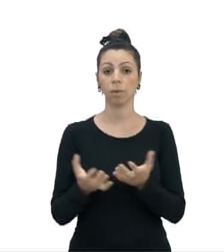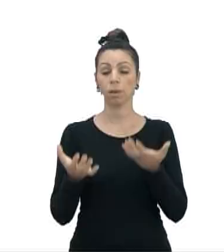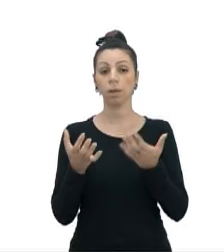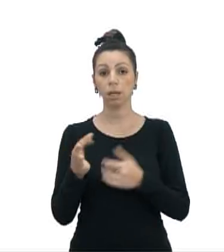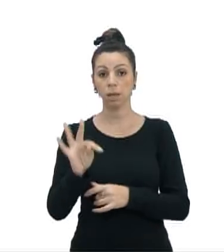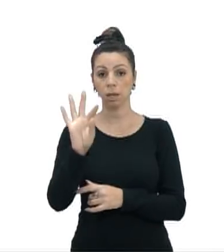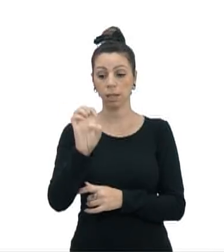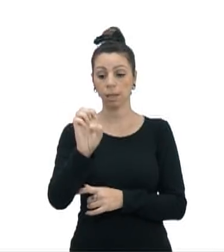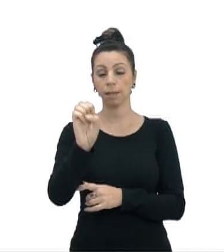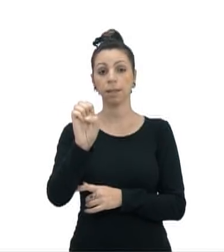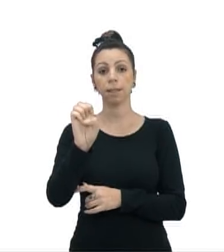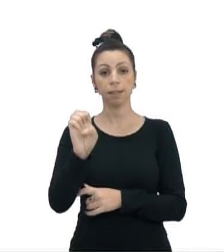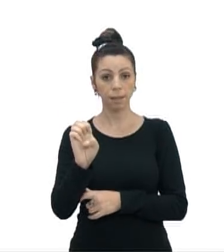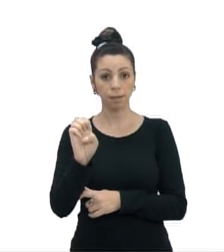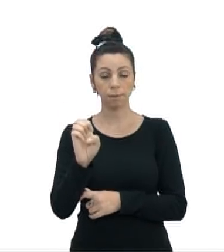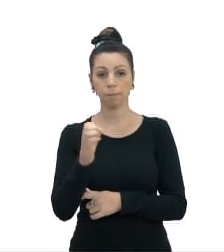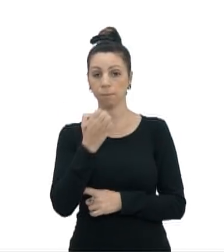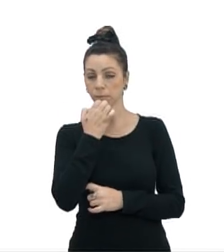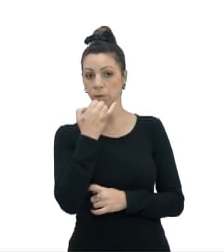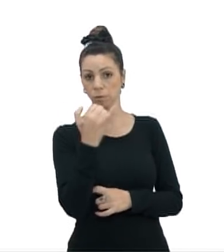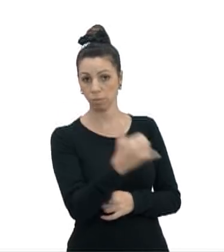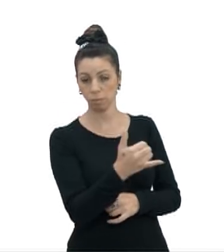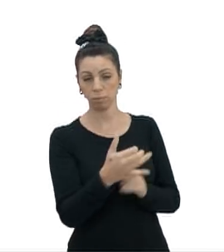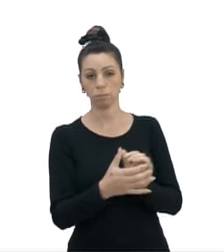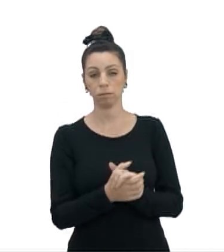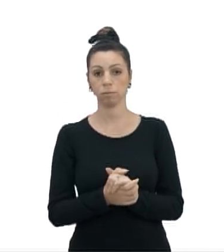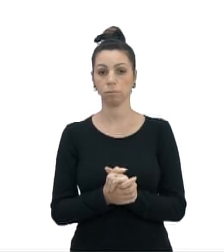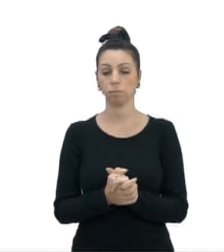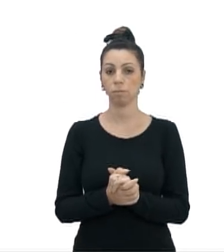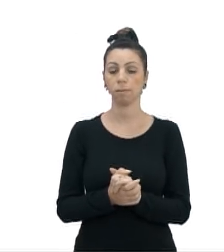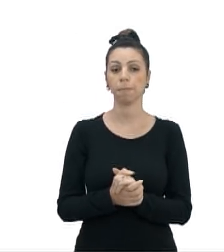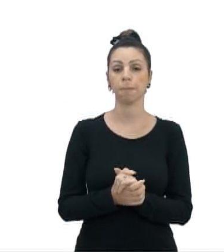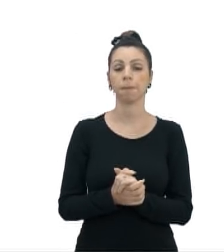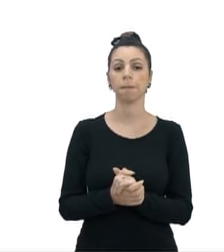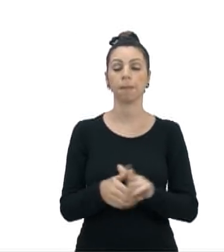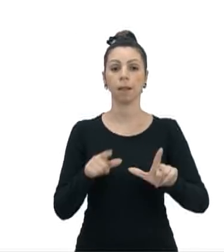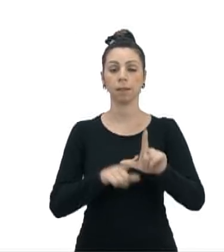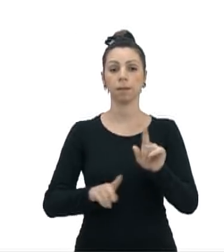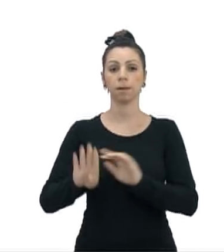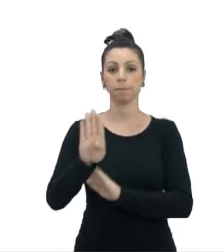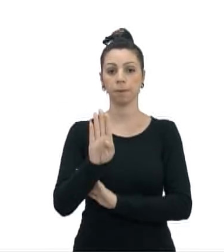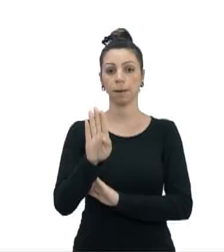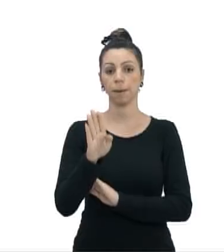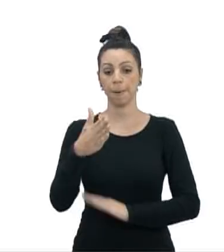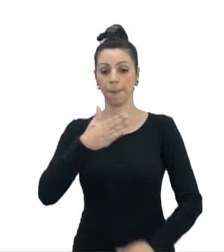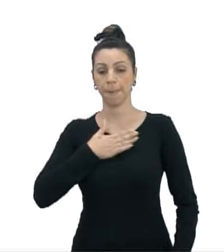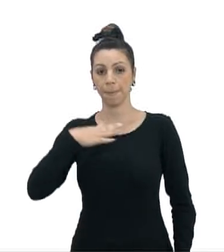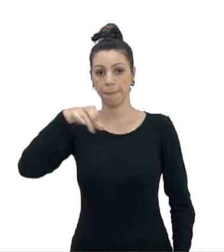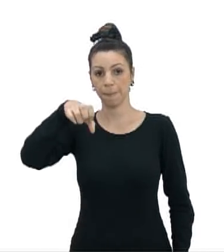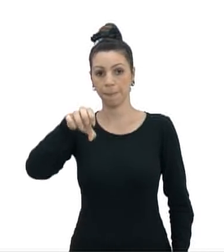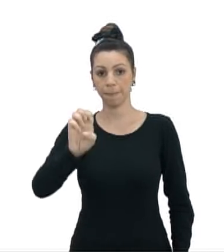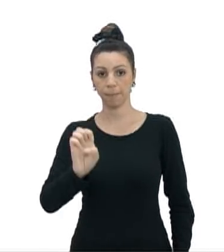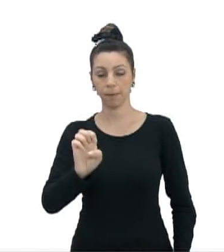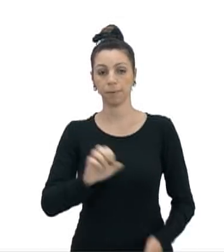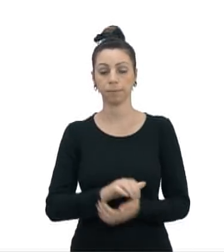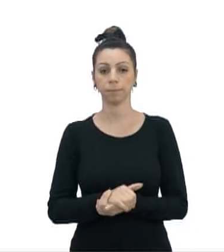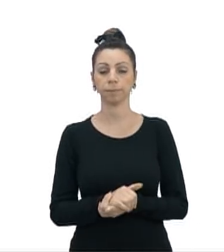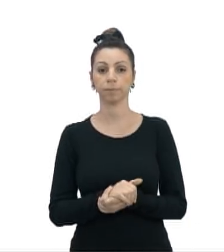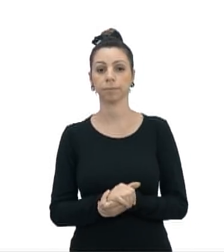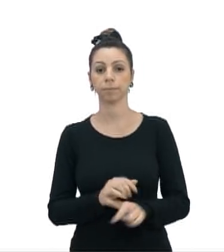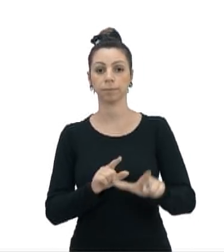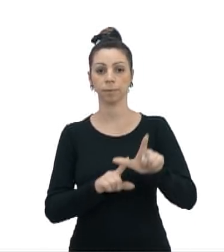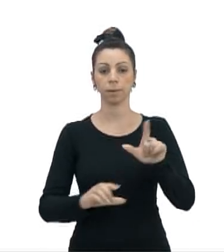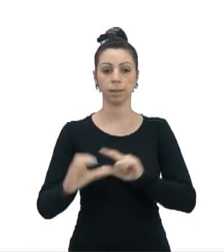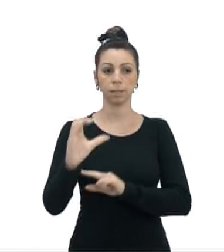desculpas. Letra B, queria me pedir desculpas. C, queria nos